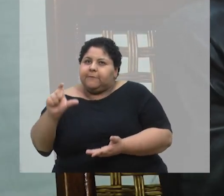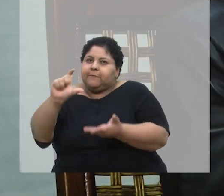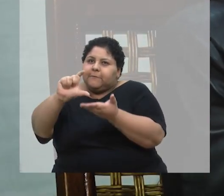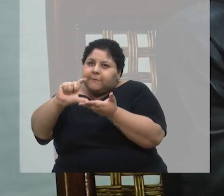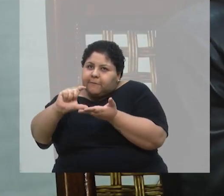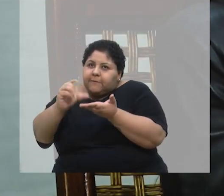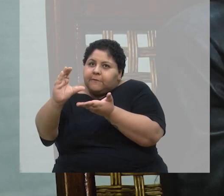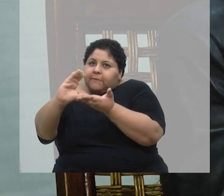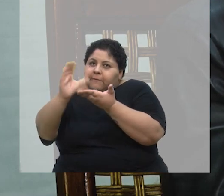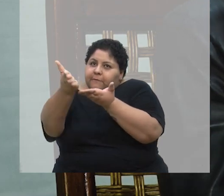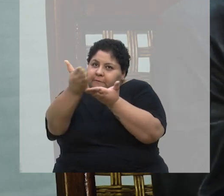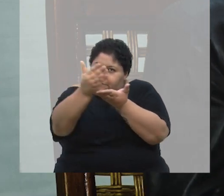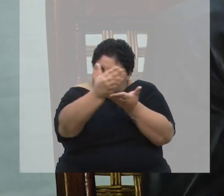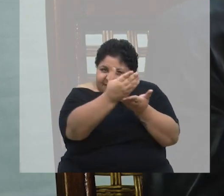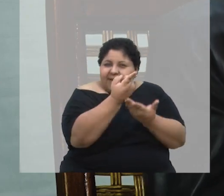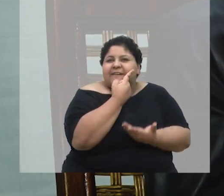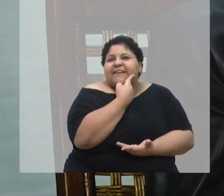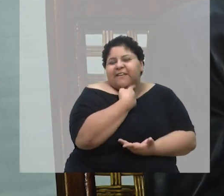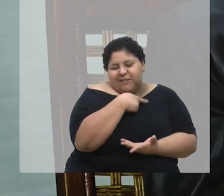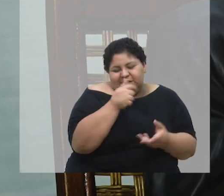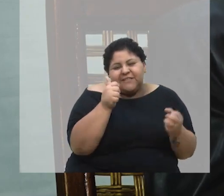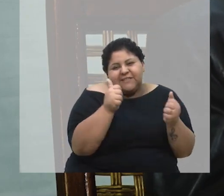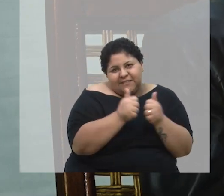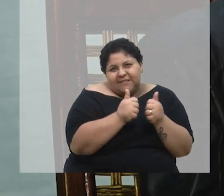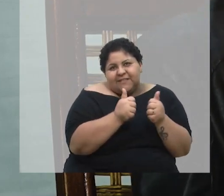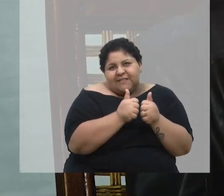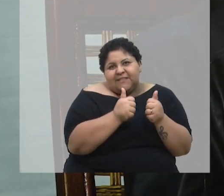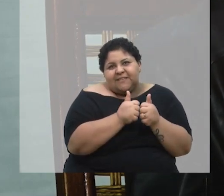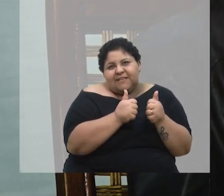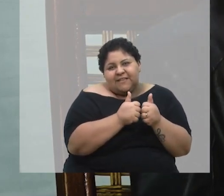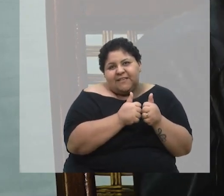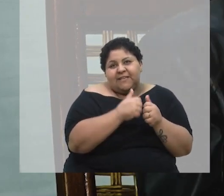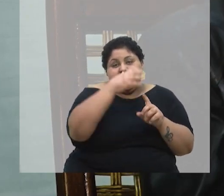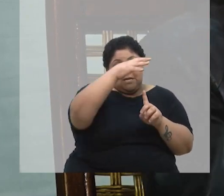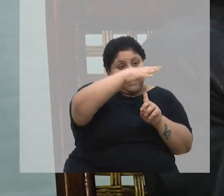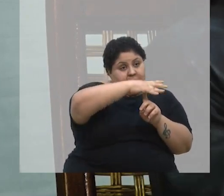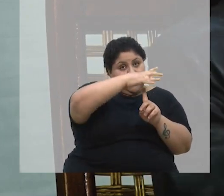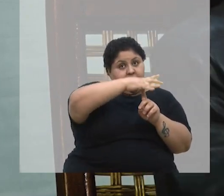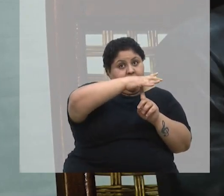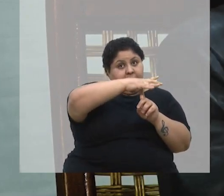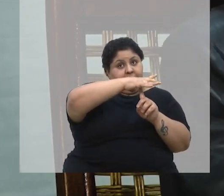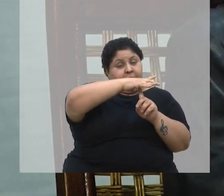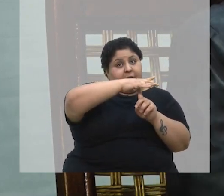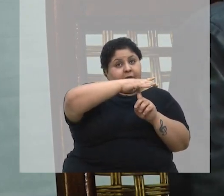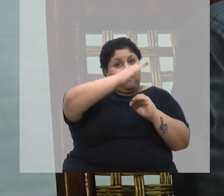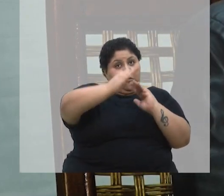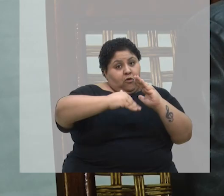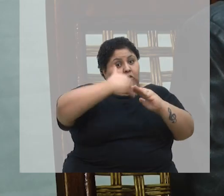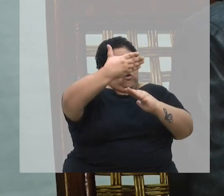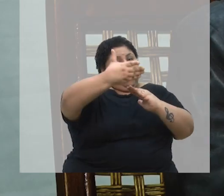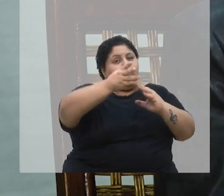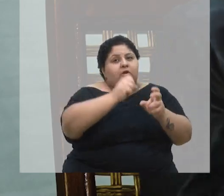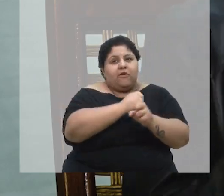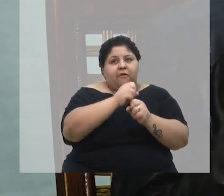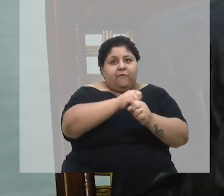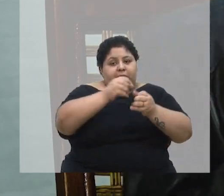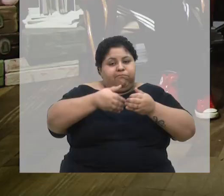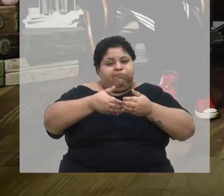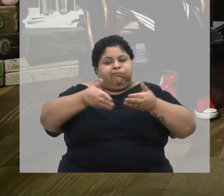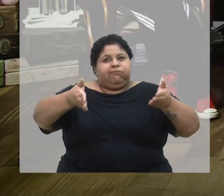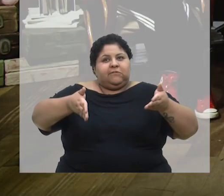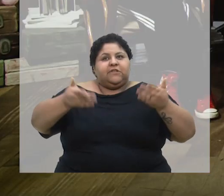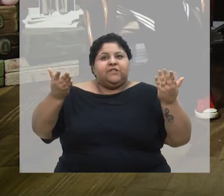investidores que pretendam e gostariam de estar conosco na 40ª feira que se realizará o ano que vem, a gente fica